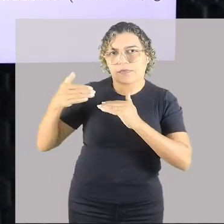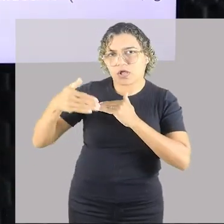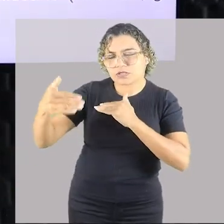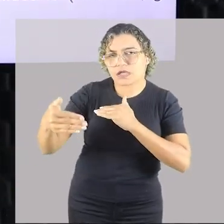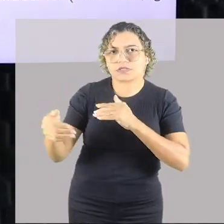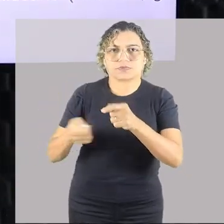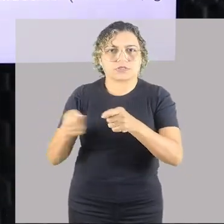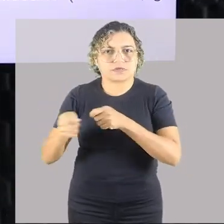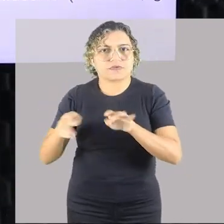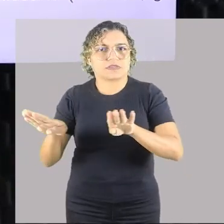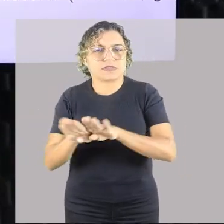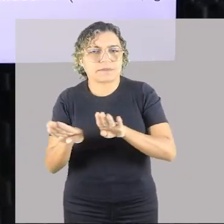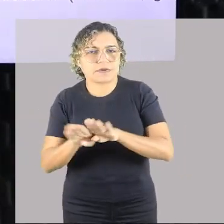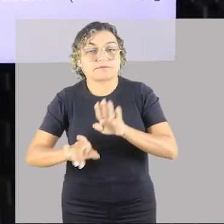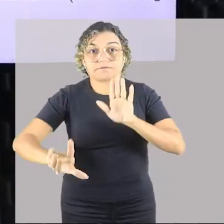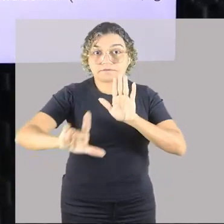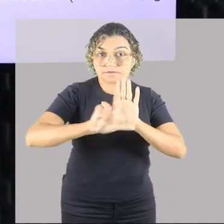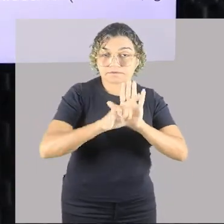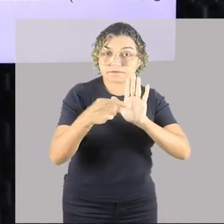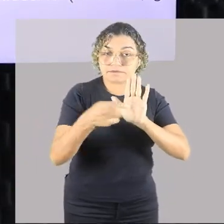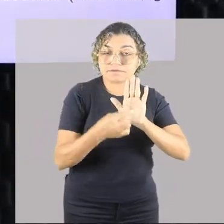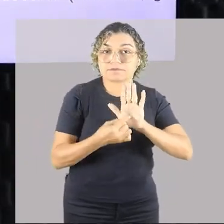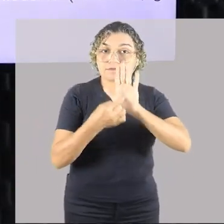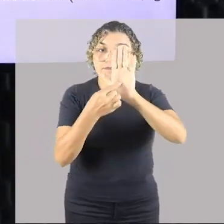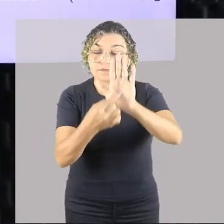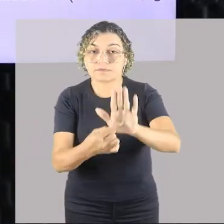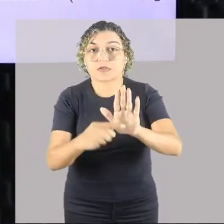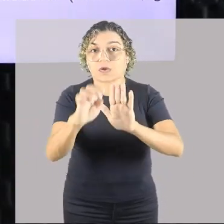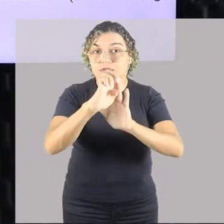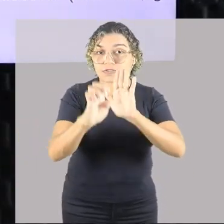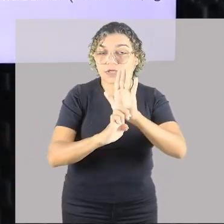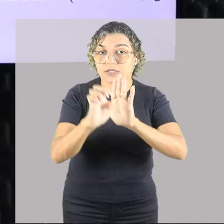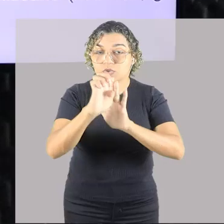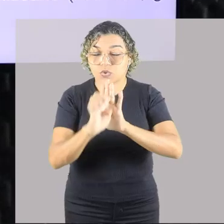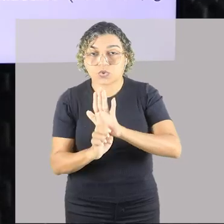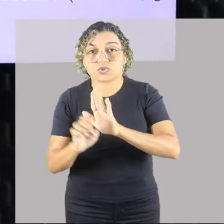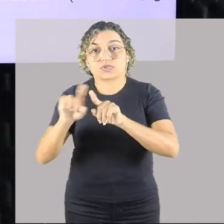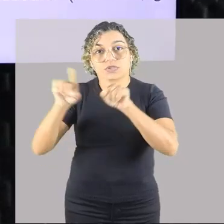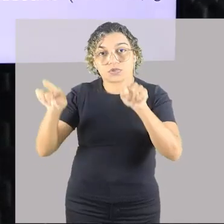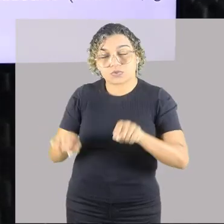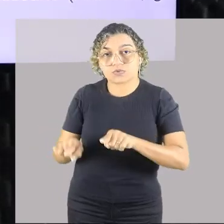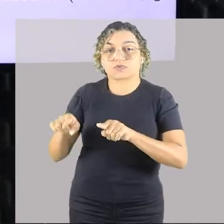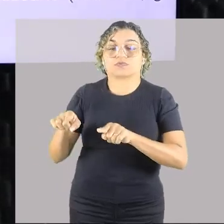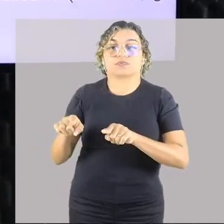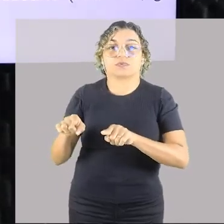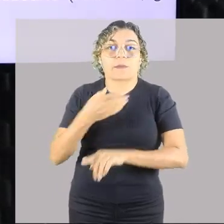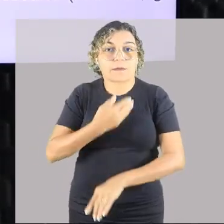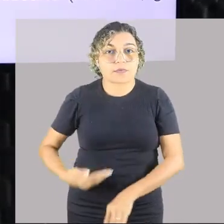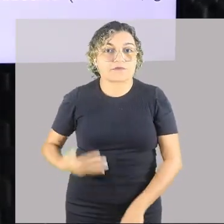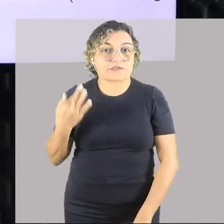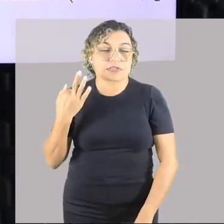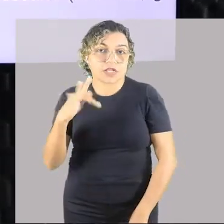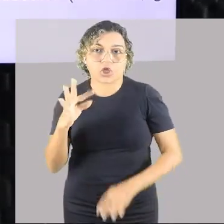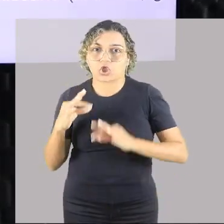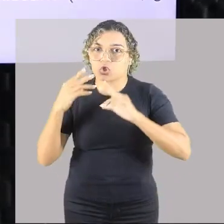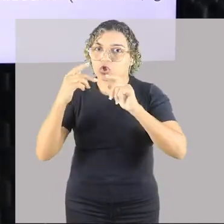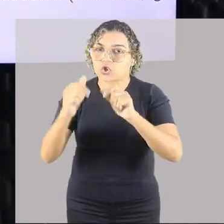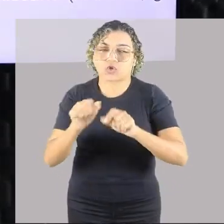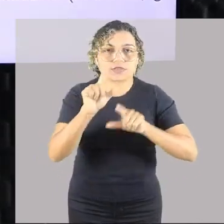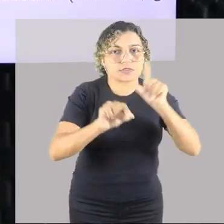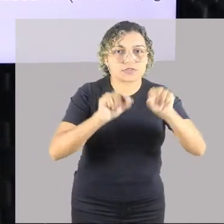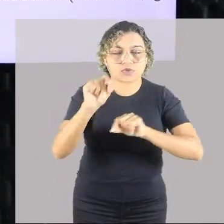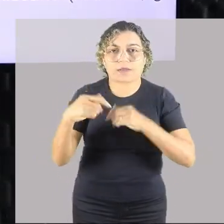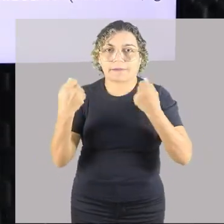processo administrativo, como também a lei que estabelece o Estatuto dos Servidores Públicos Federais. Todas as decisões têm